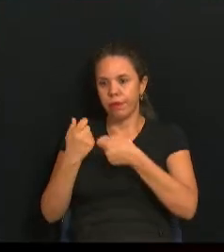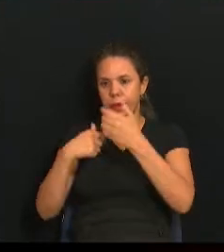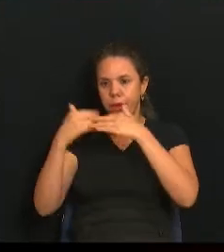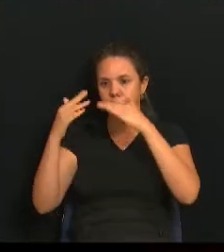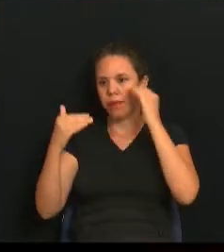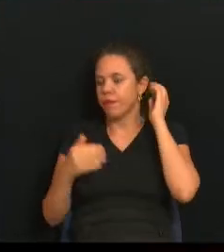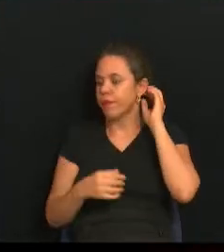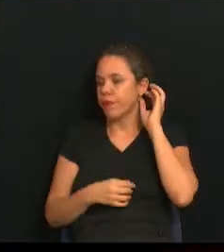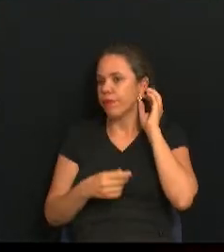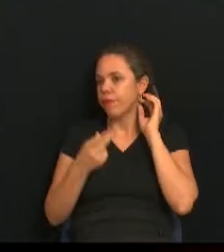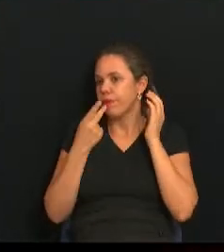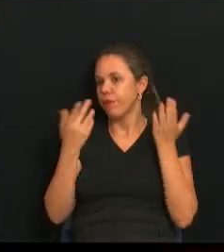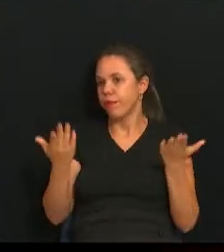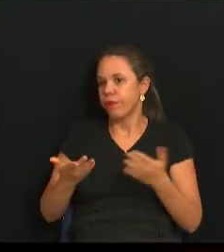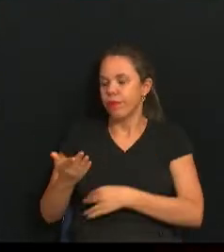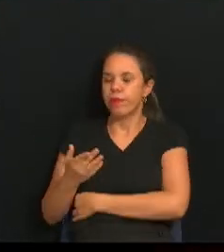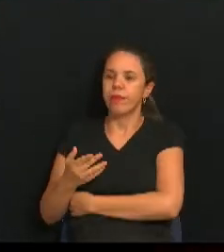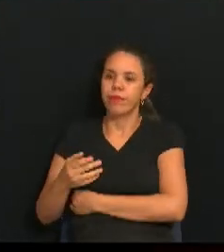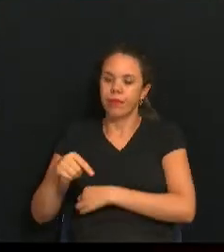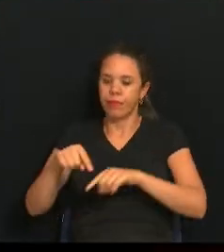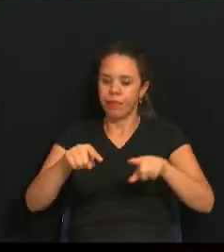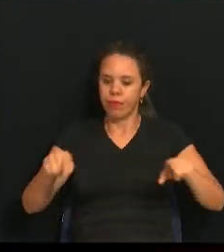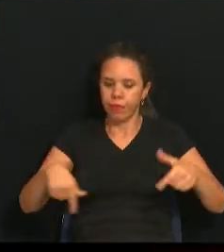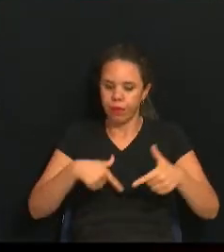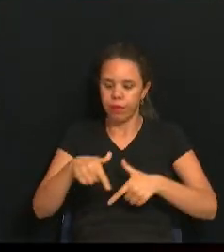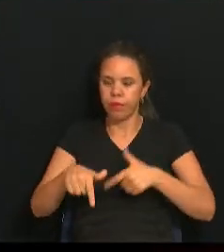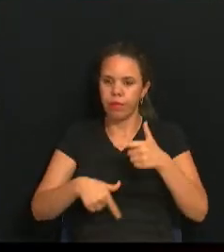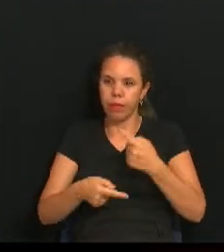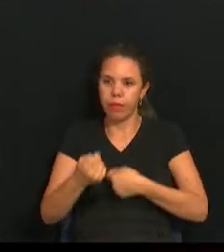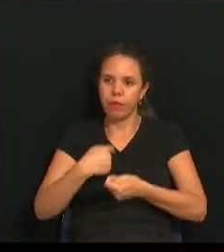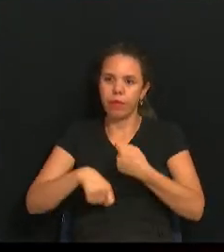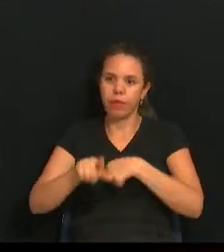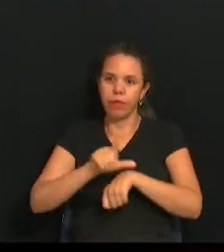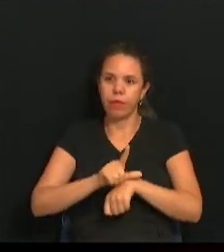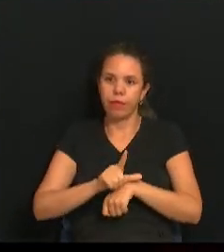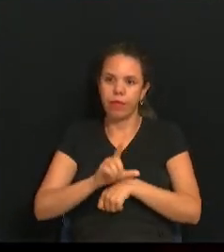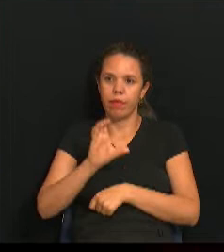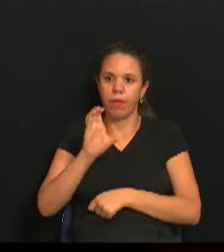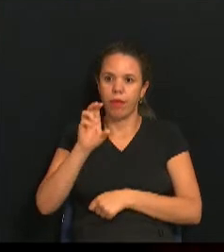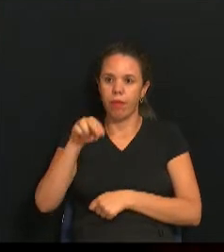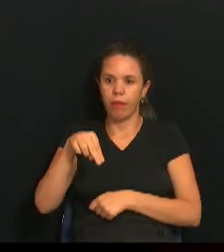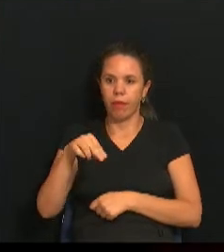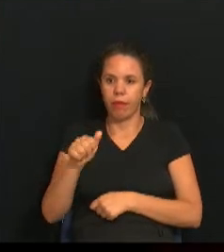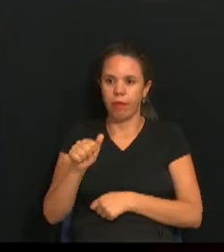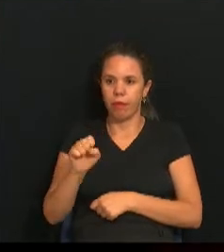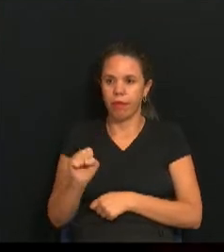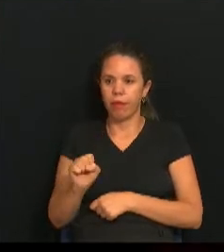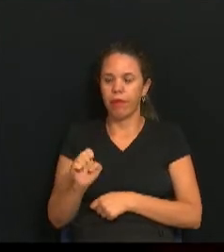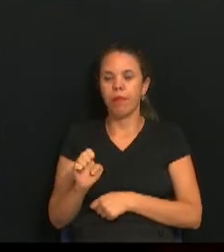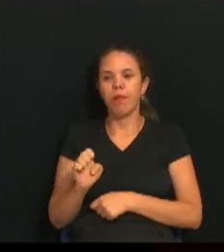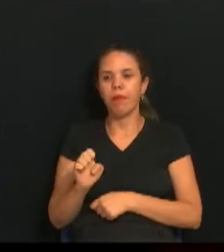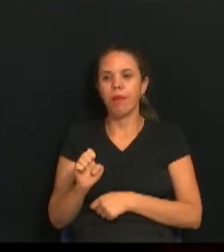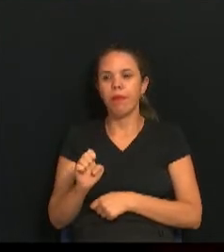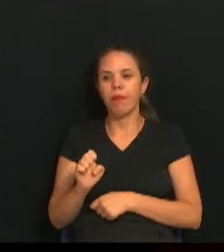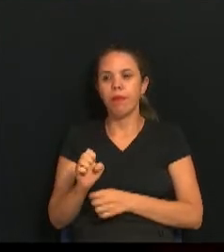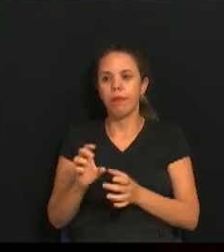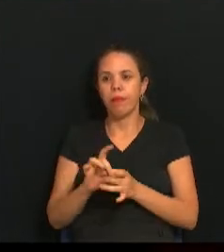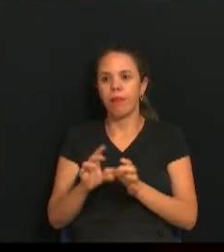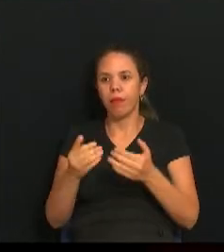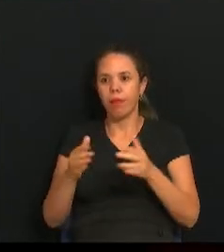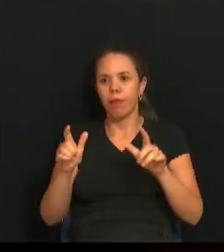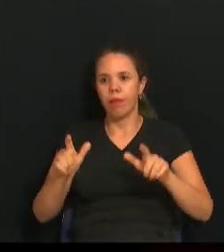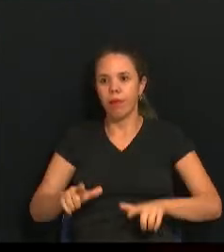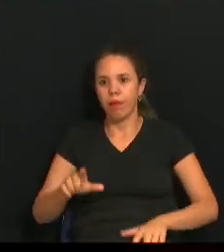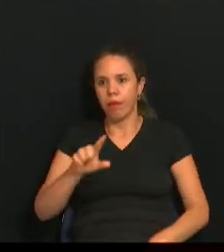quando falamos em um zoneamento de atividade econômica, os quinais, que são os usos permitidos nesta ocupação